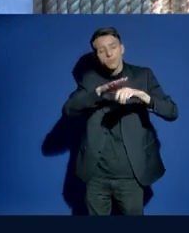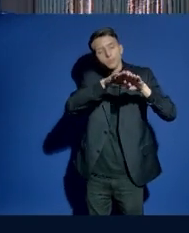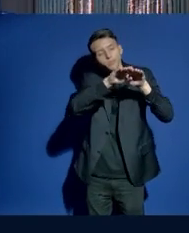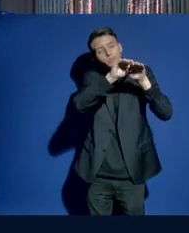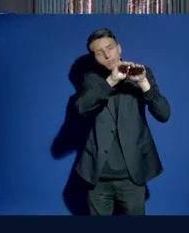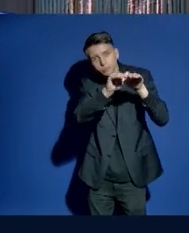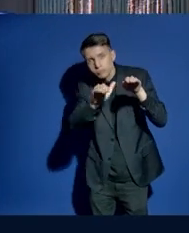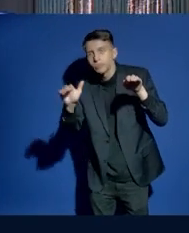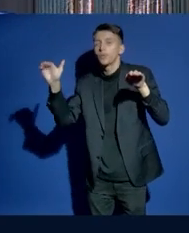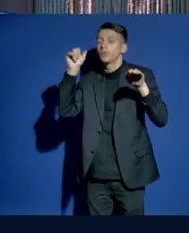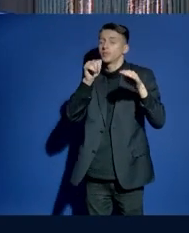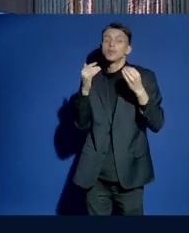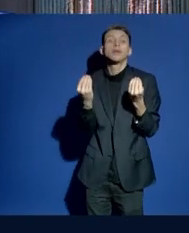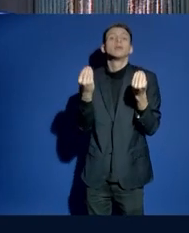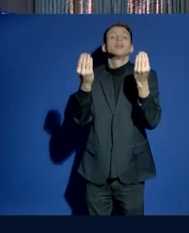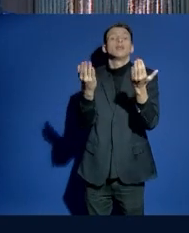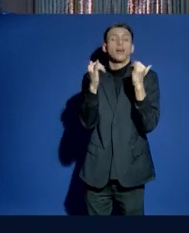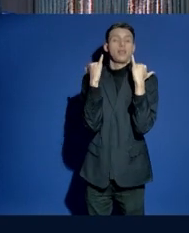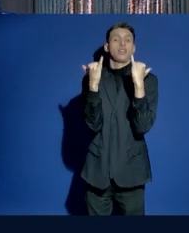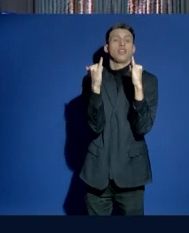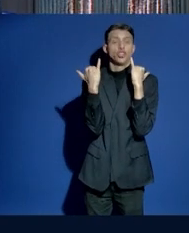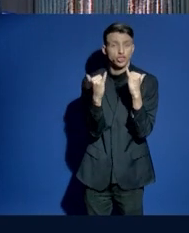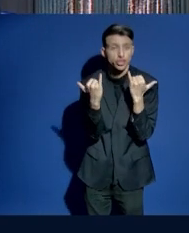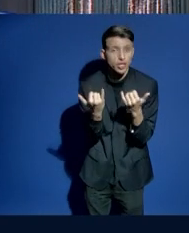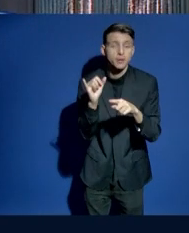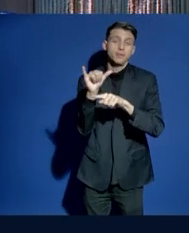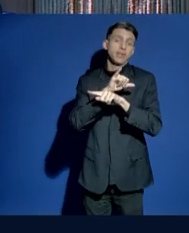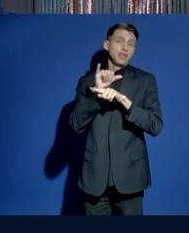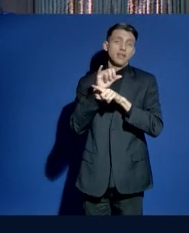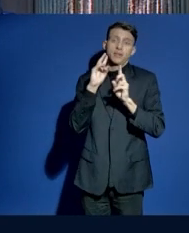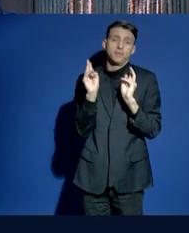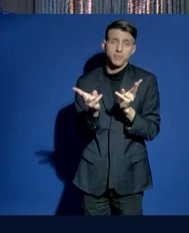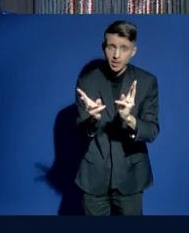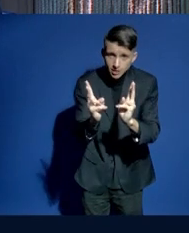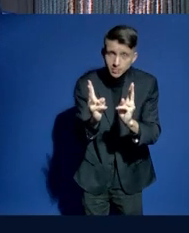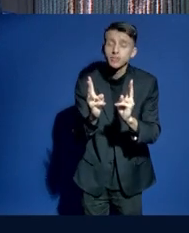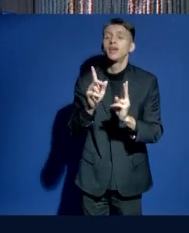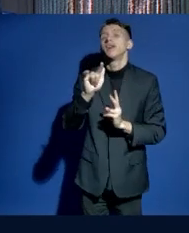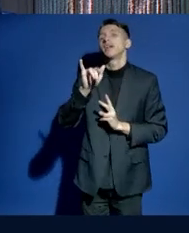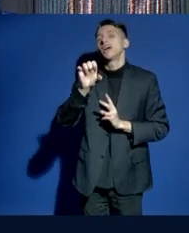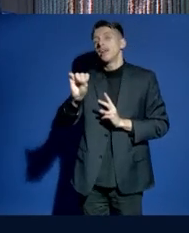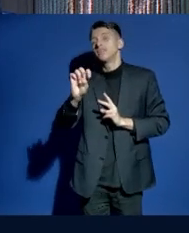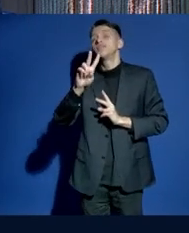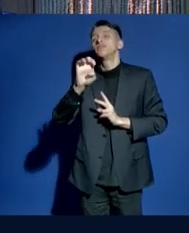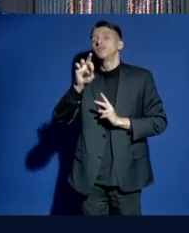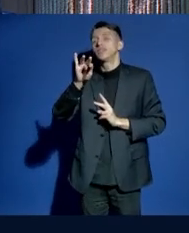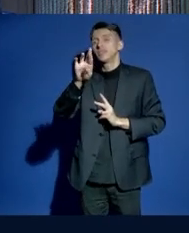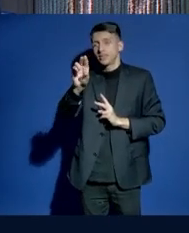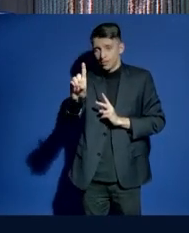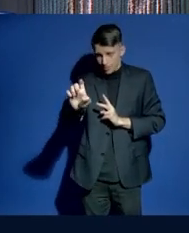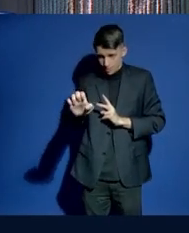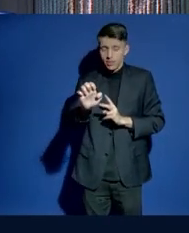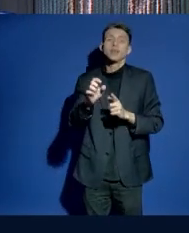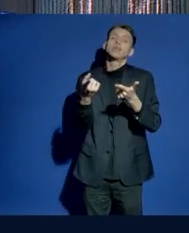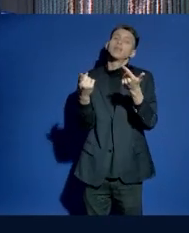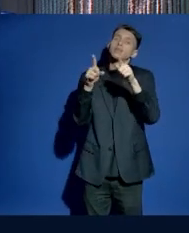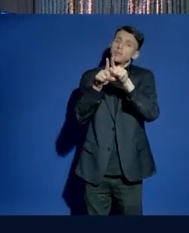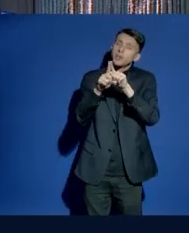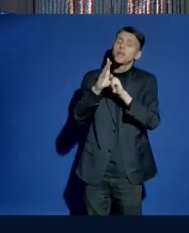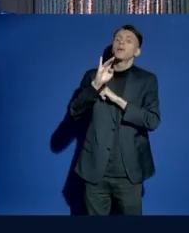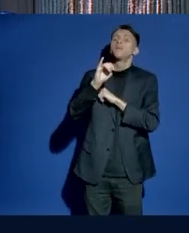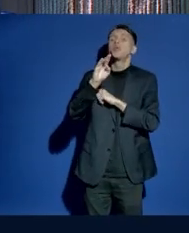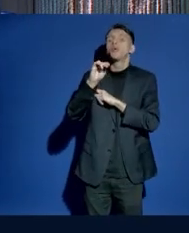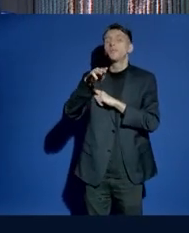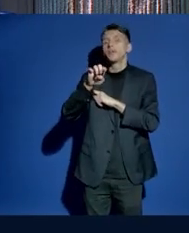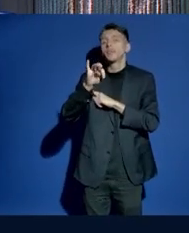energia elétrica em geração distribuída que é a mesma estratégia que do pessoal da gaze verde e biometano para submissão de